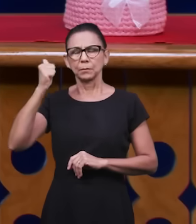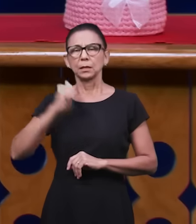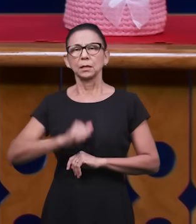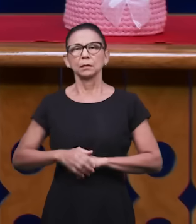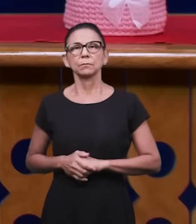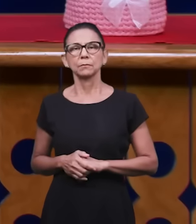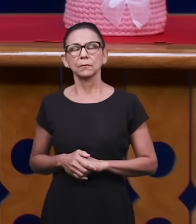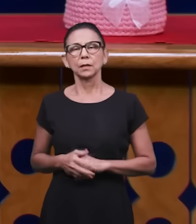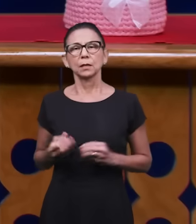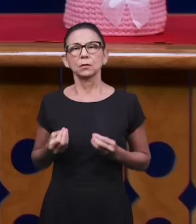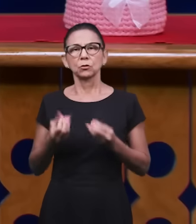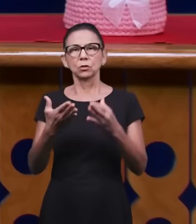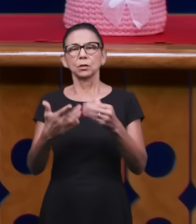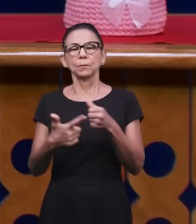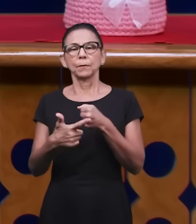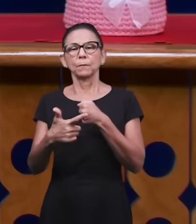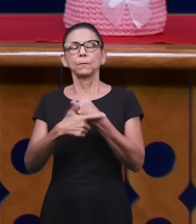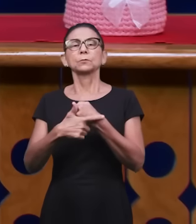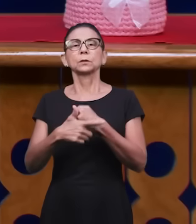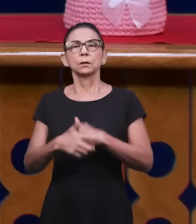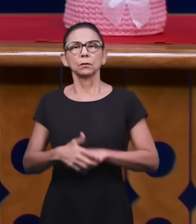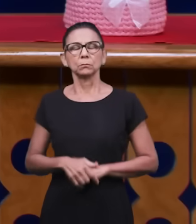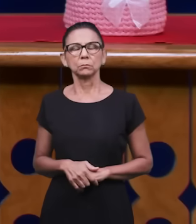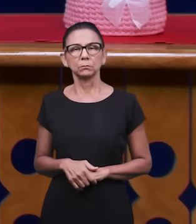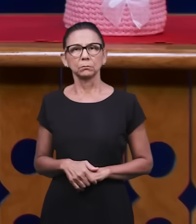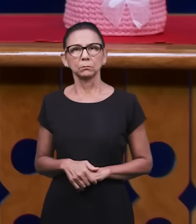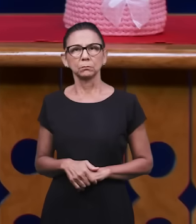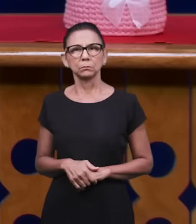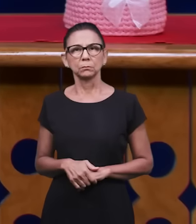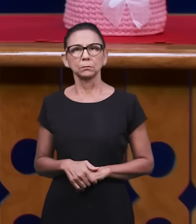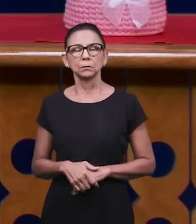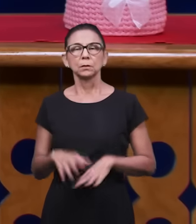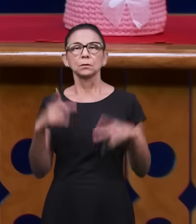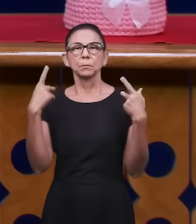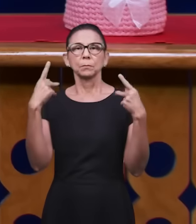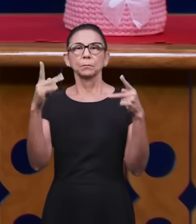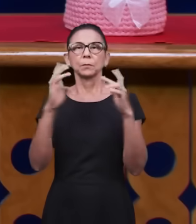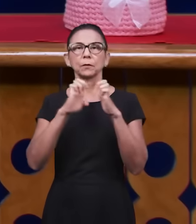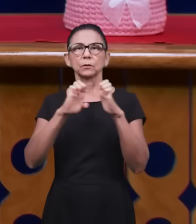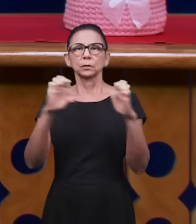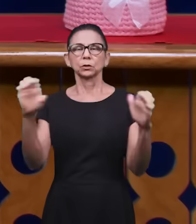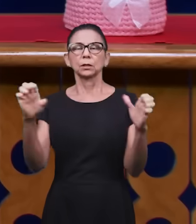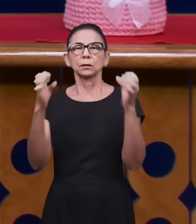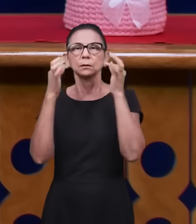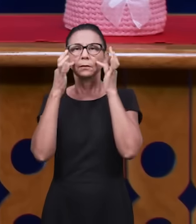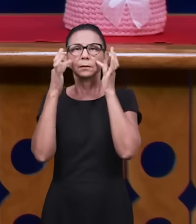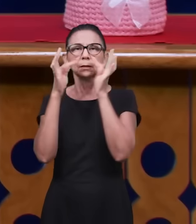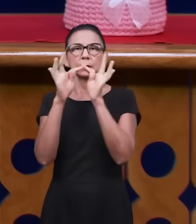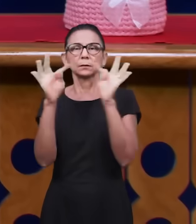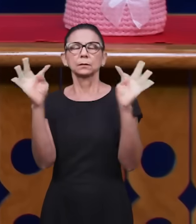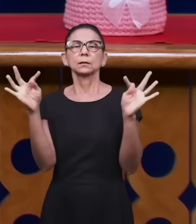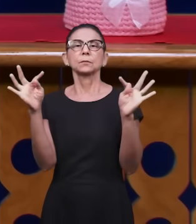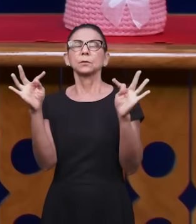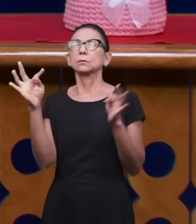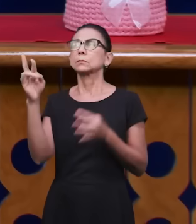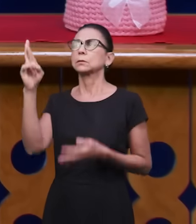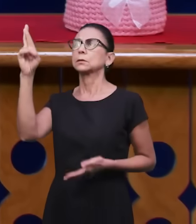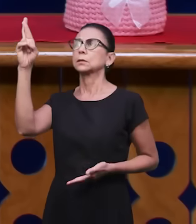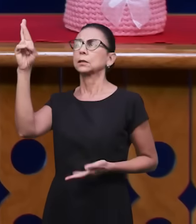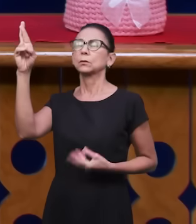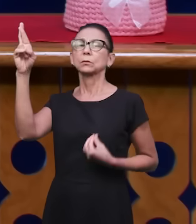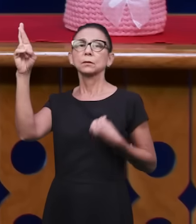de pregar o Evangelho, de testemunhar a respeito desse Senhor que está